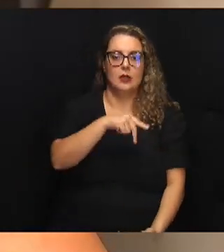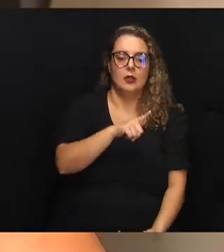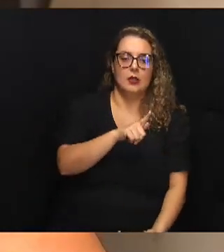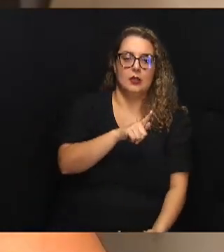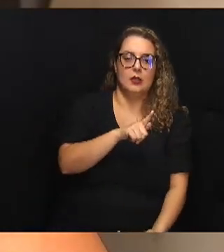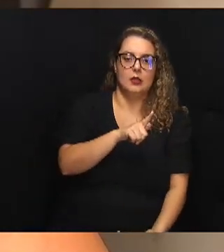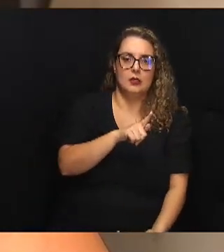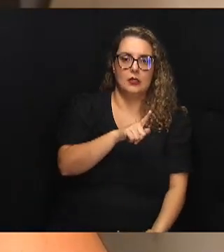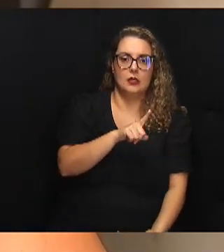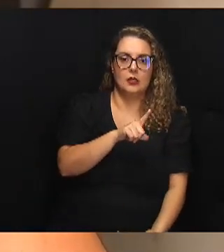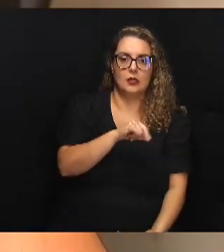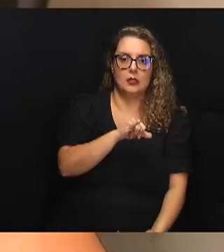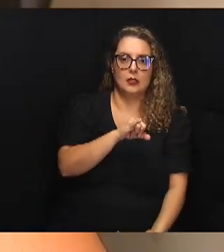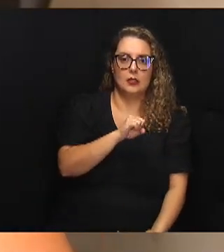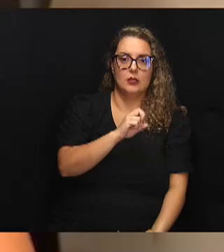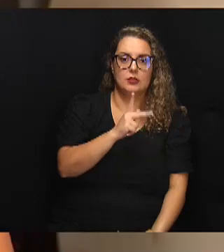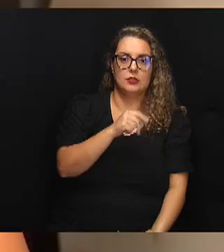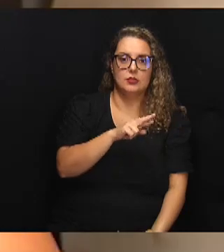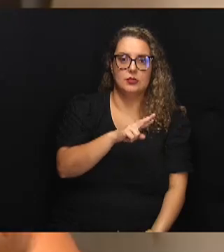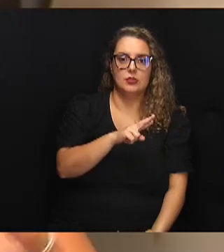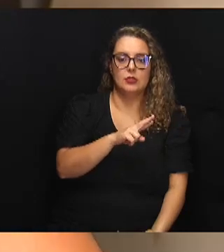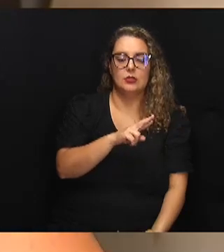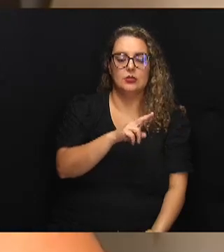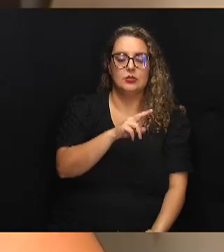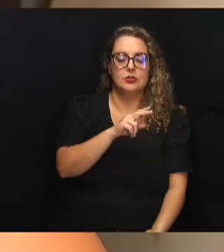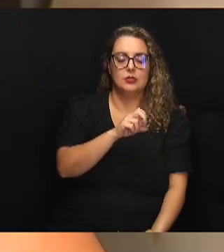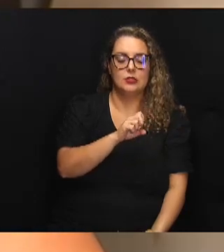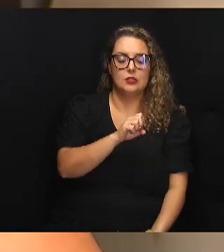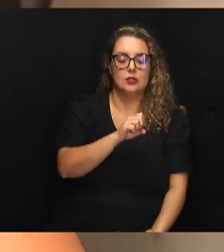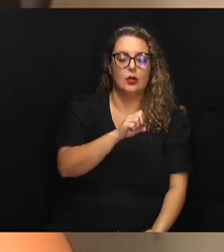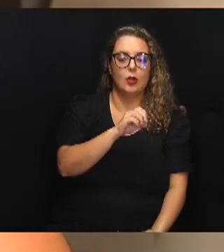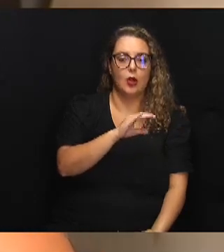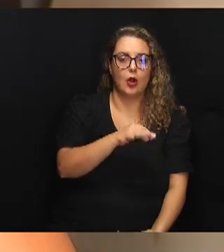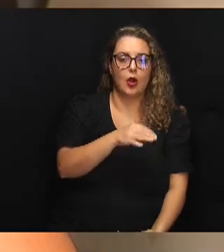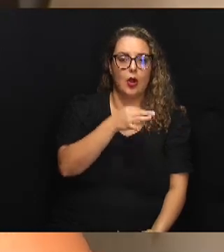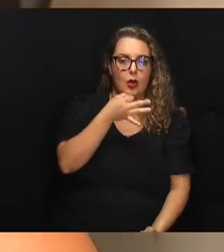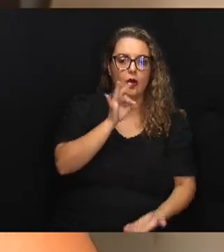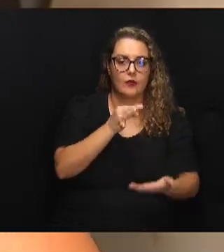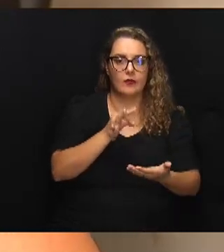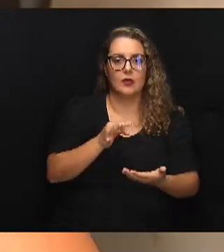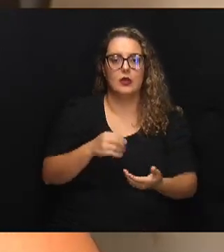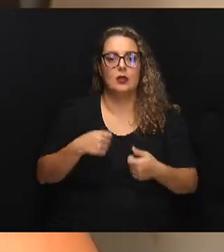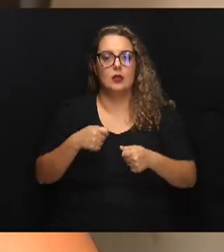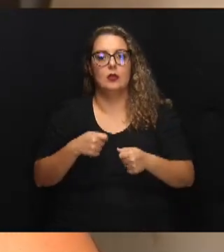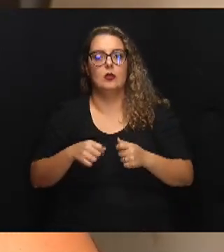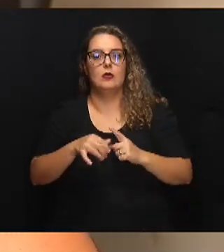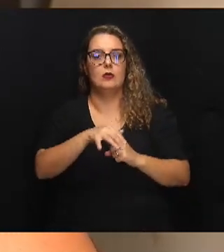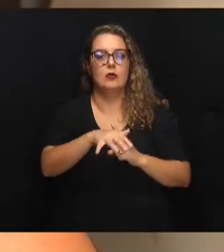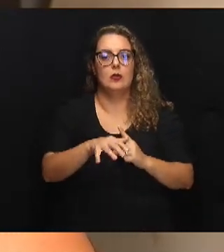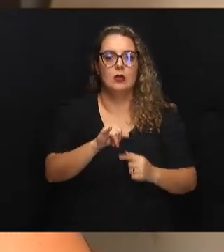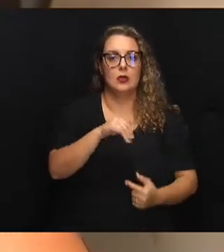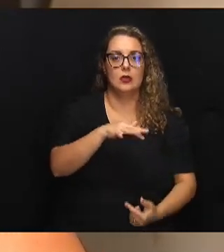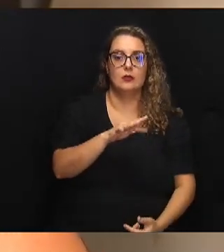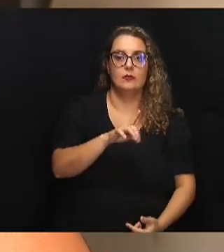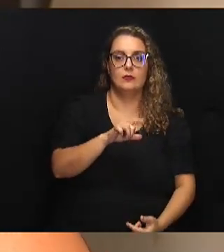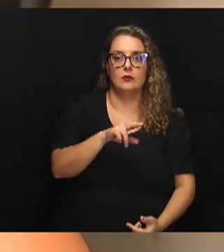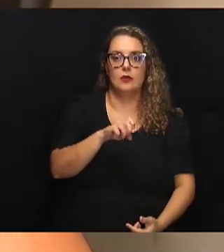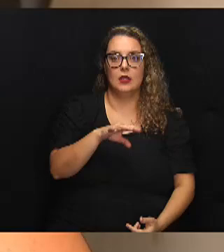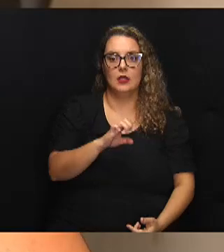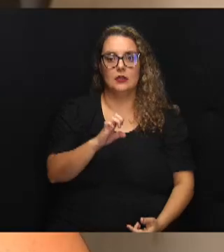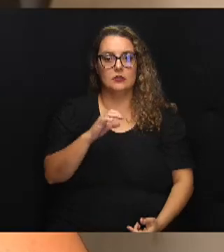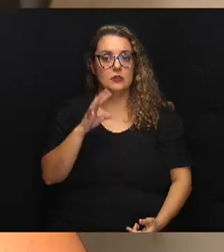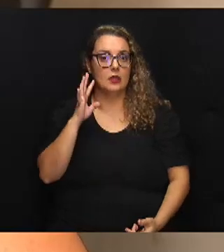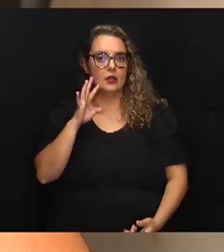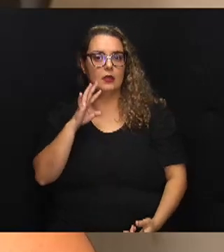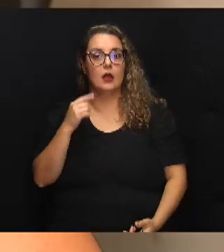eu preciso de um influencer. Alguém aqui da reunião pode me referenciar um influencer bacana? Aí alguém pega